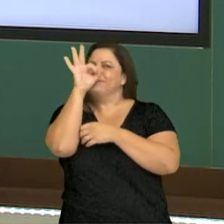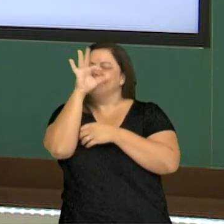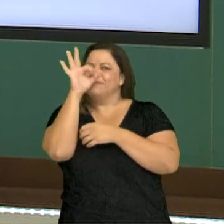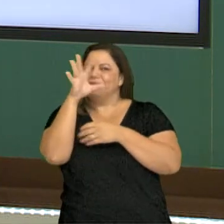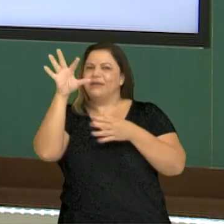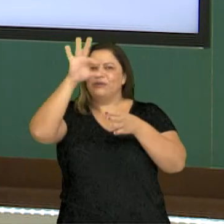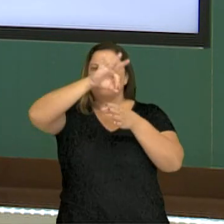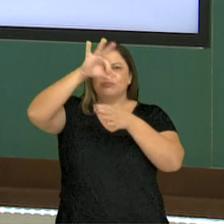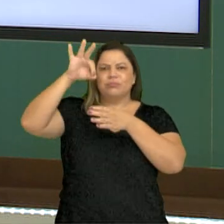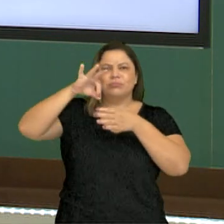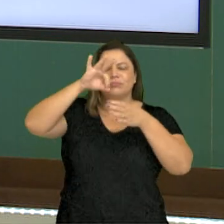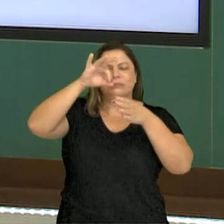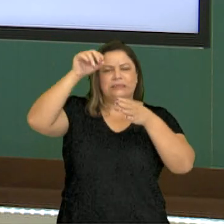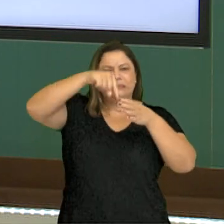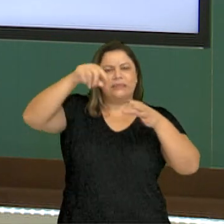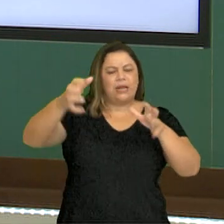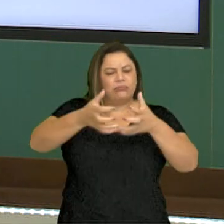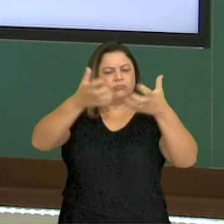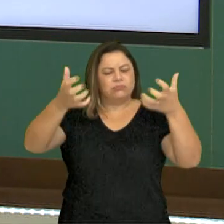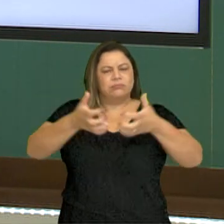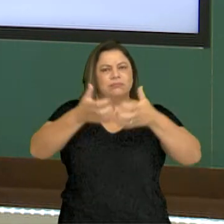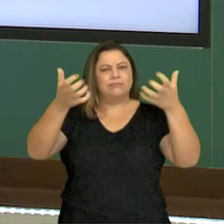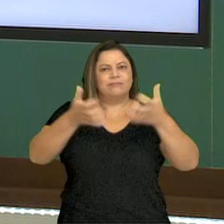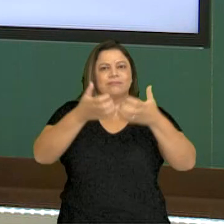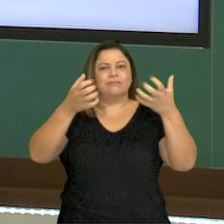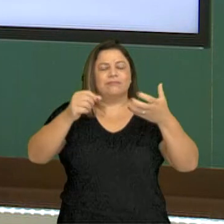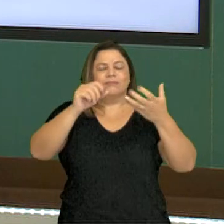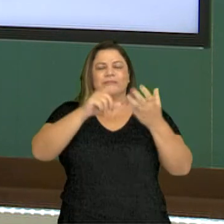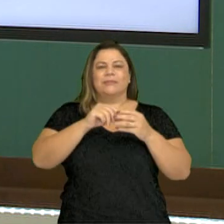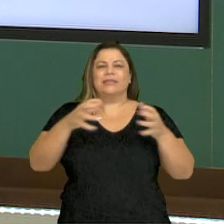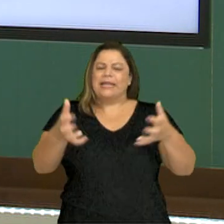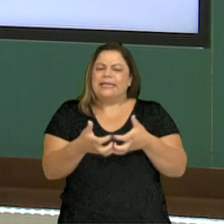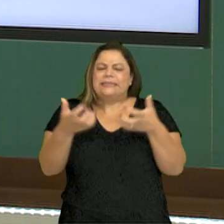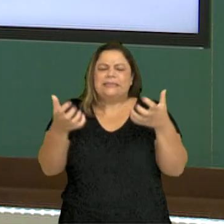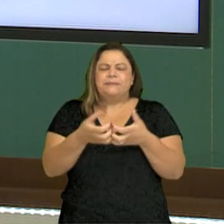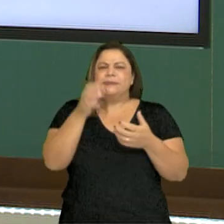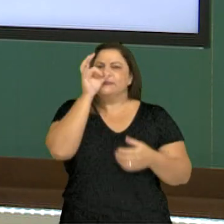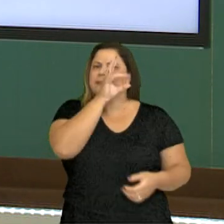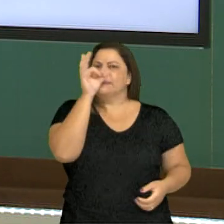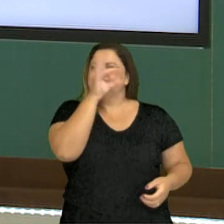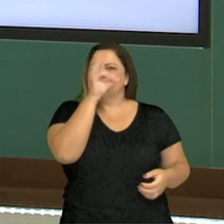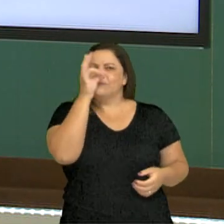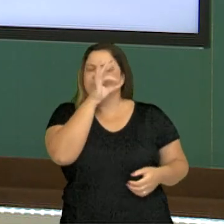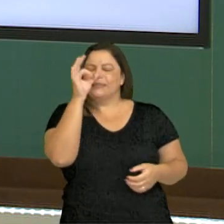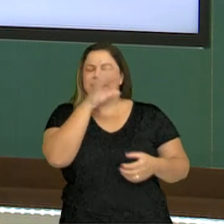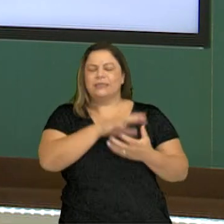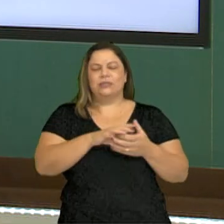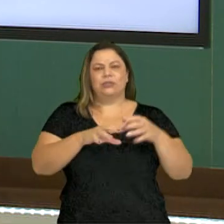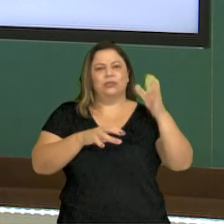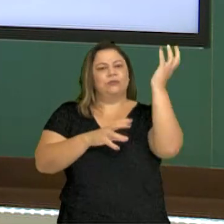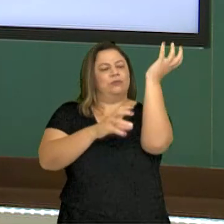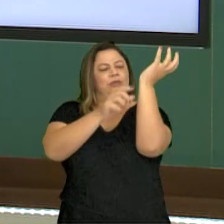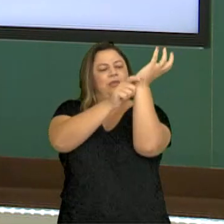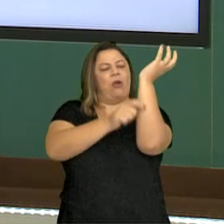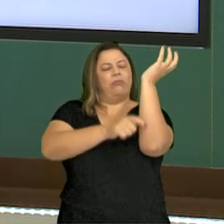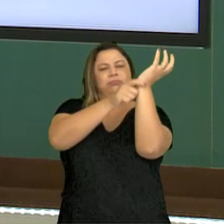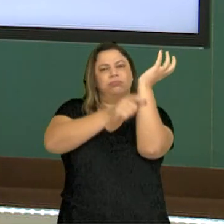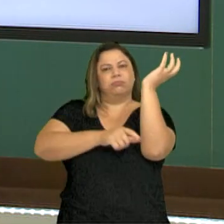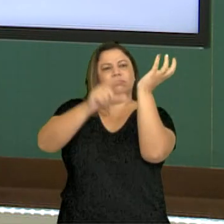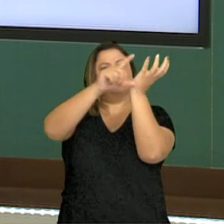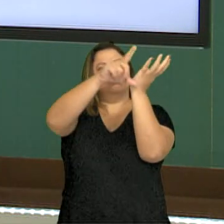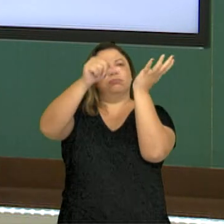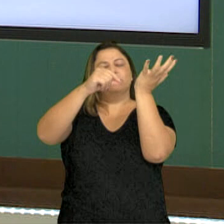ser encontrado principalmente nas partes verdes das plantas, nas folhas e nos caules. E